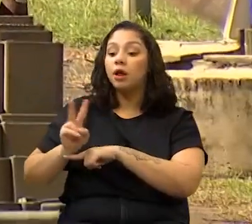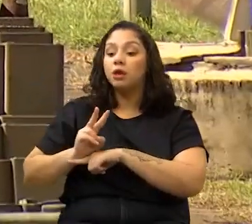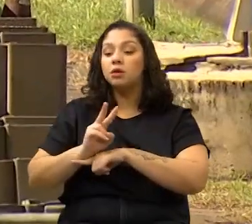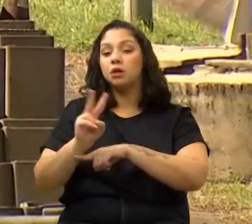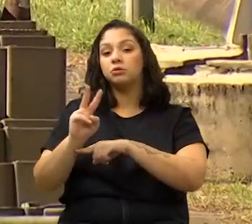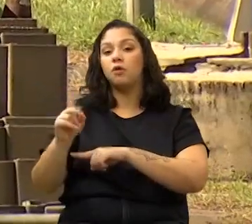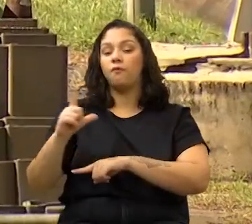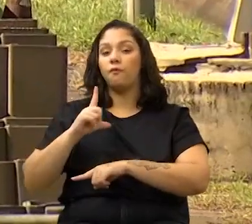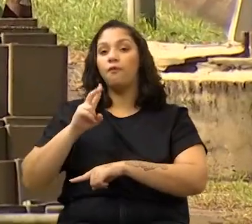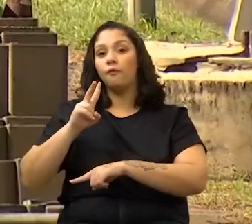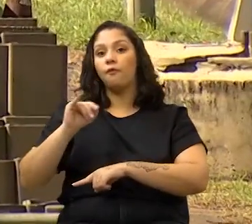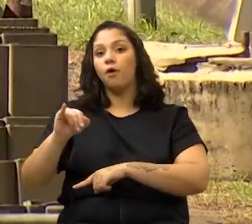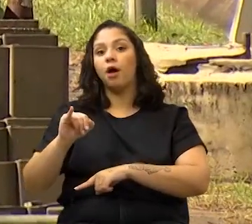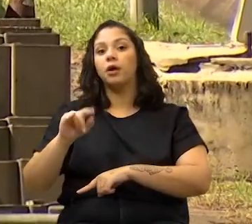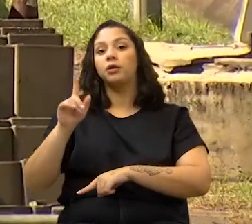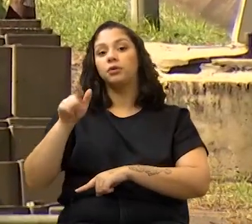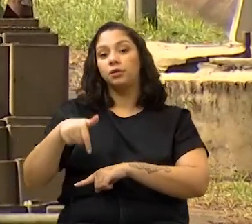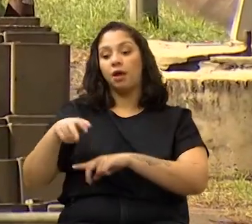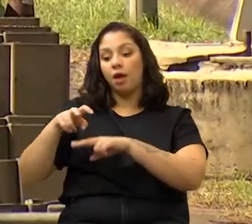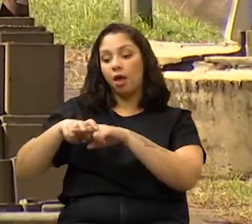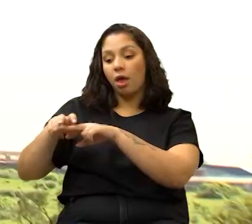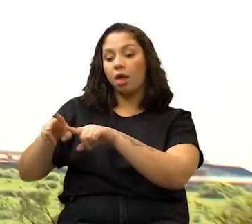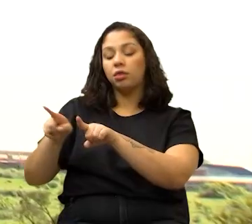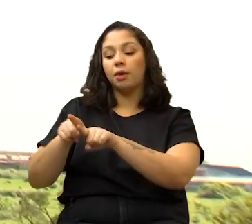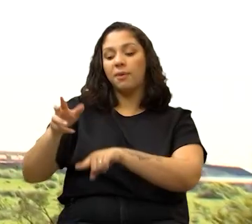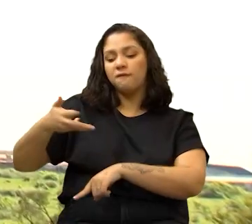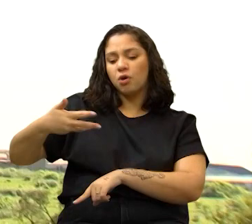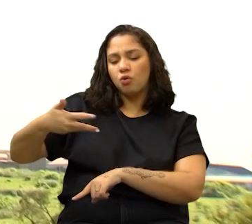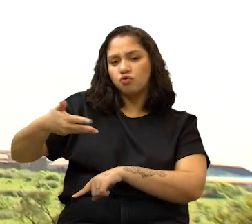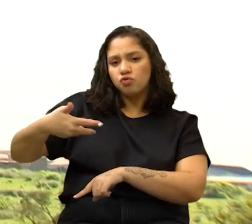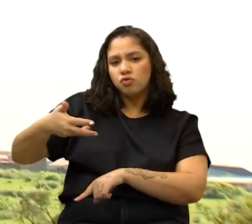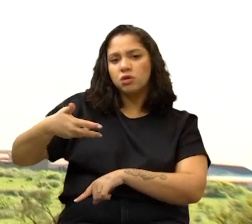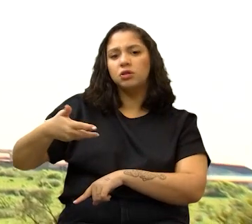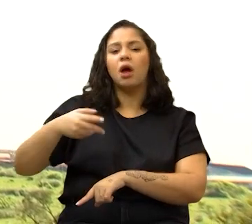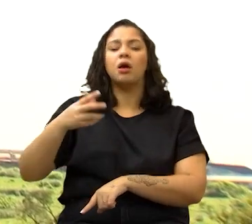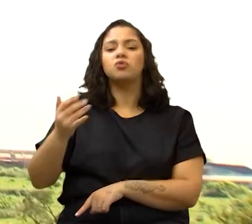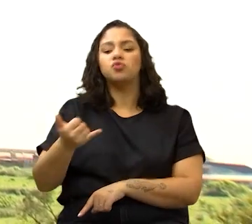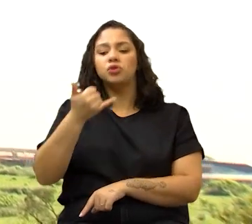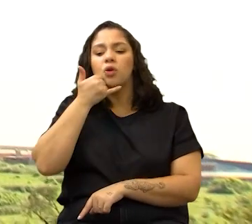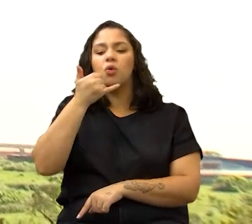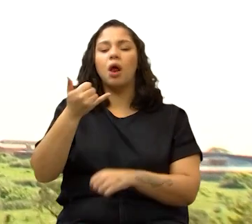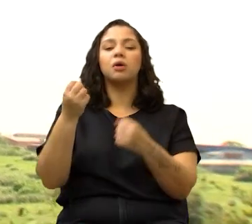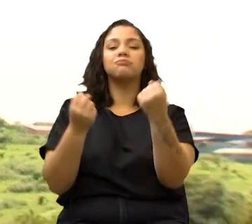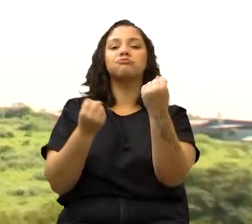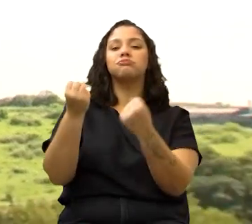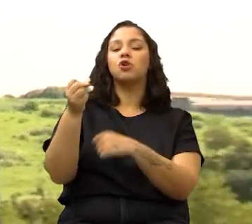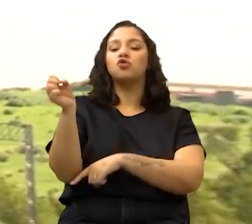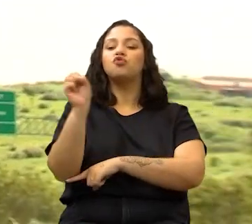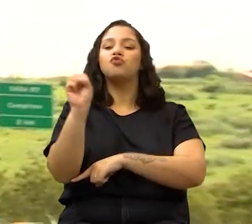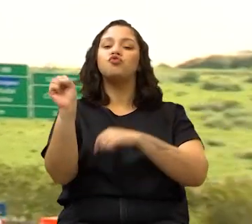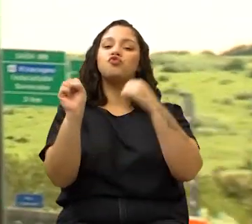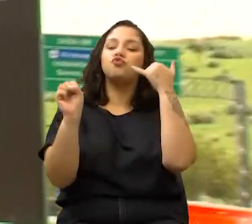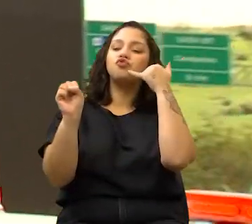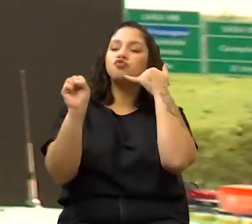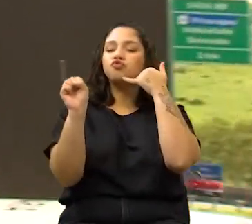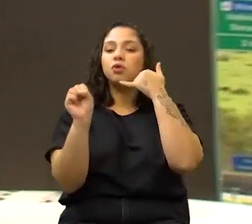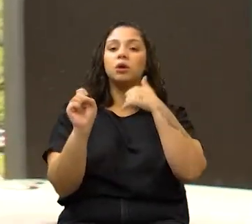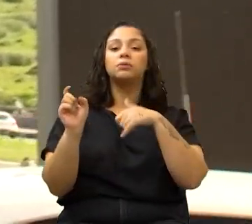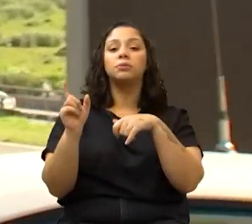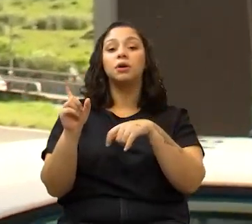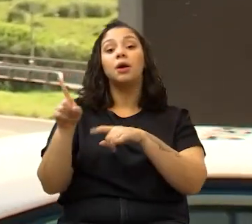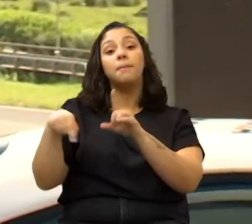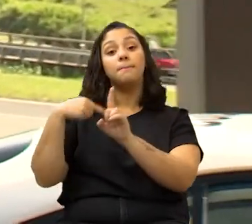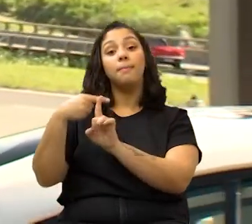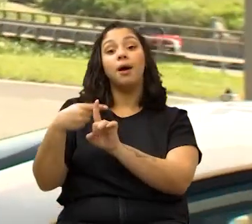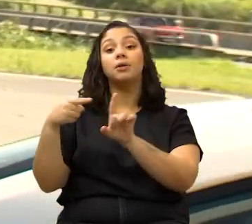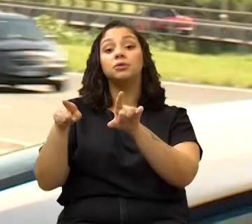nas operações a questão da alcoolemia, o excesso de velocidade, o uso do telefone celular no volante, que é muito perigoso, e somado